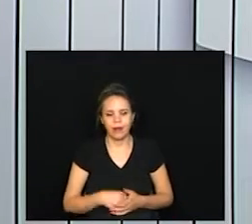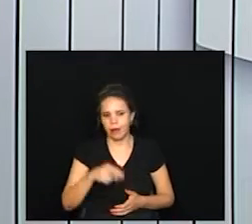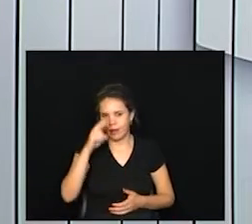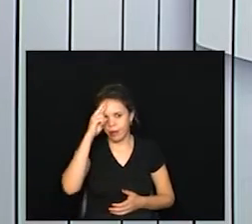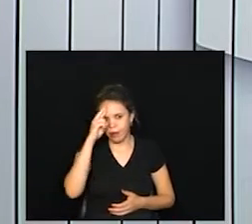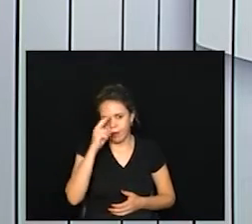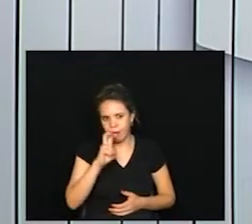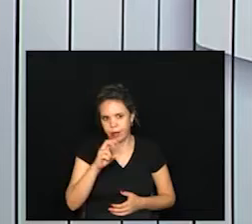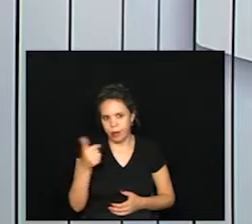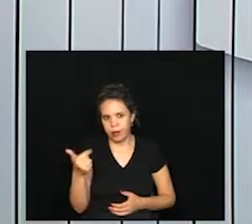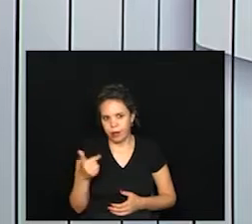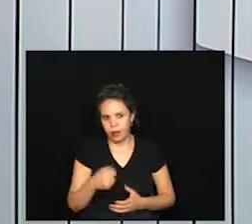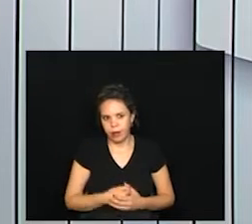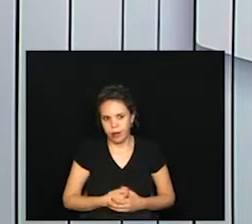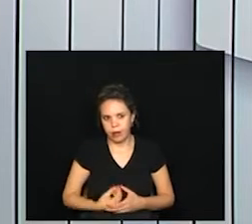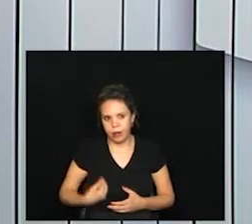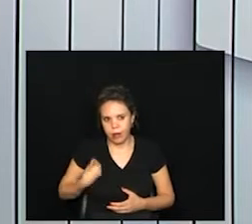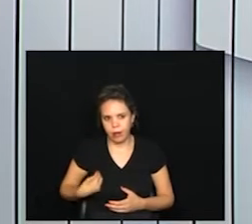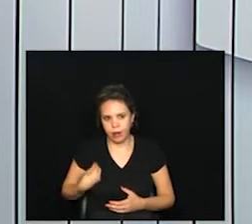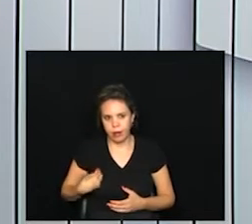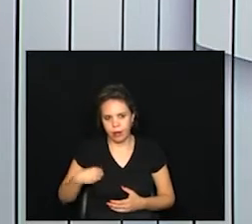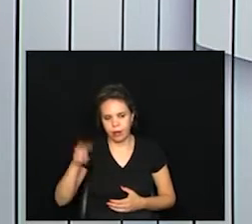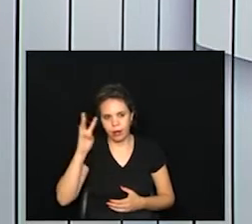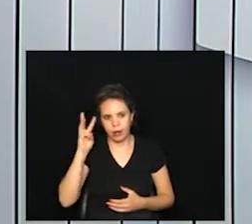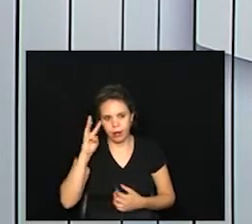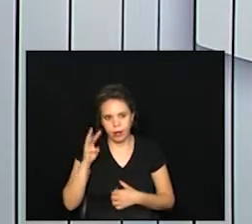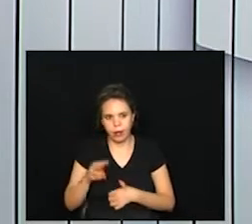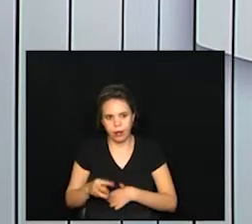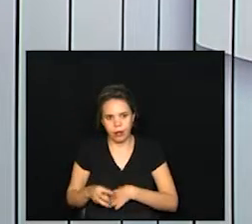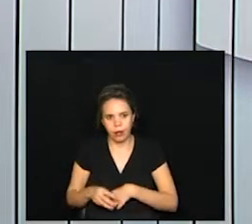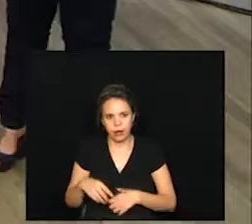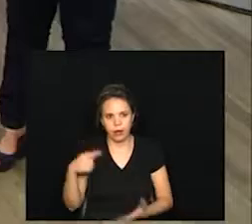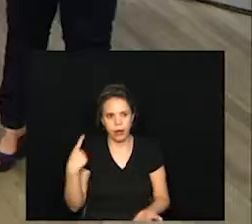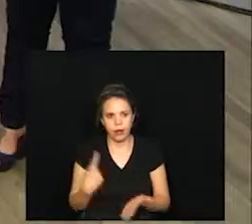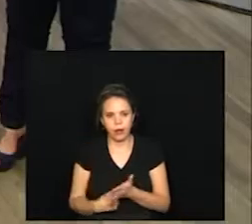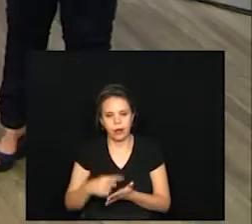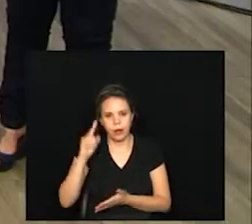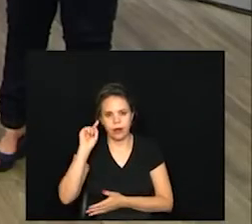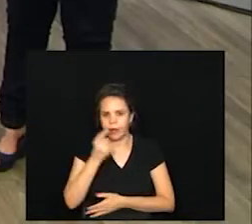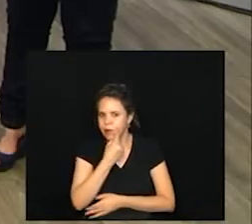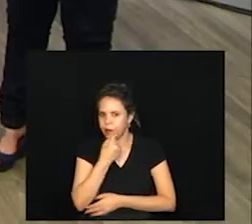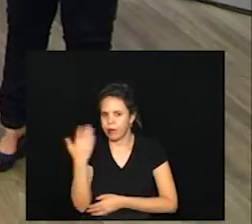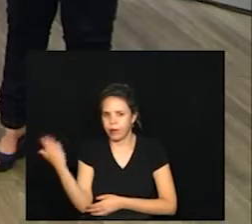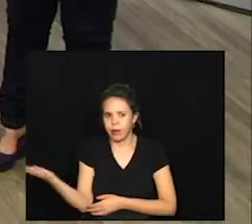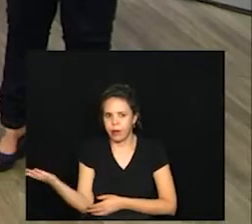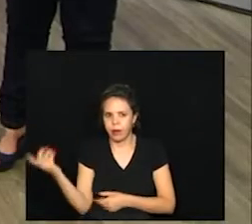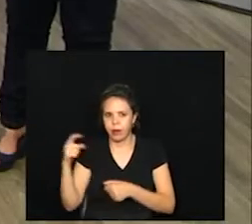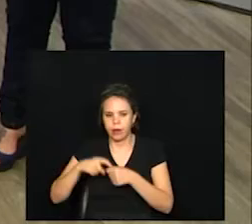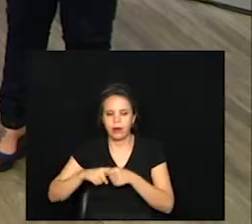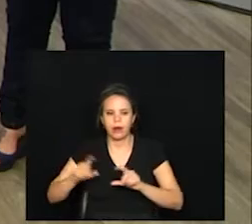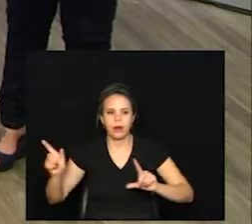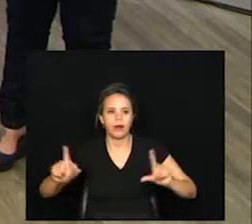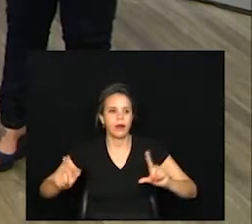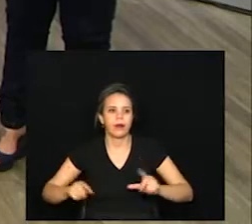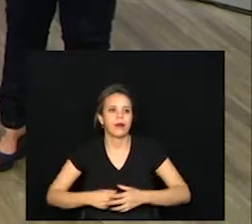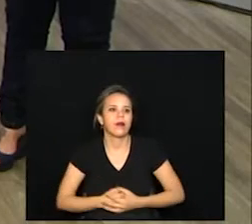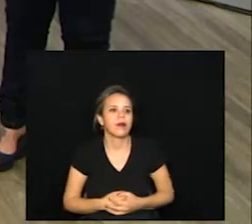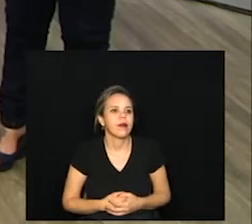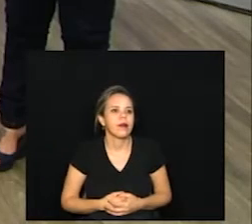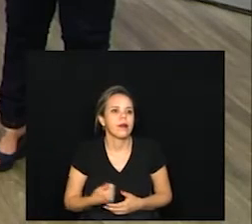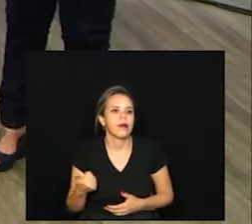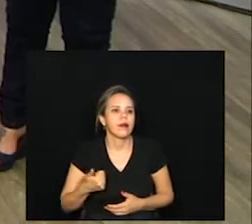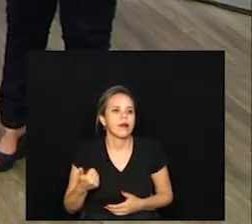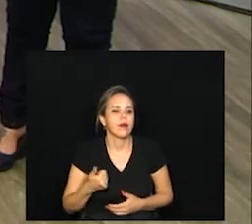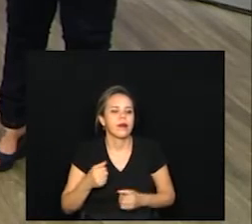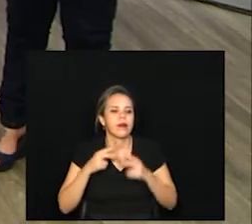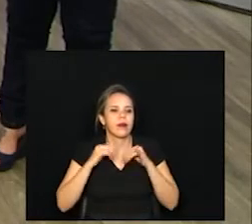Meio-dia e 52, nós estamos ao vivo nesta terça-feira. Como combinado, o Mina Abreu está de volta aqui aos nossos estúdios, primeiro